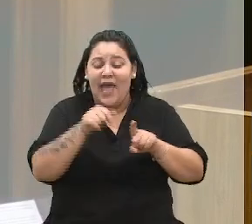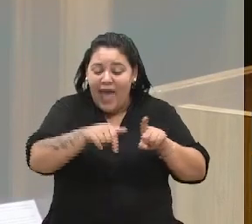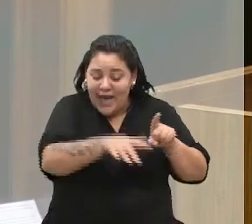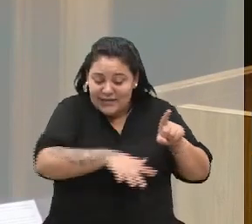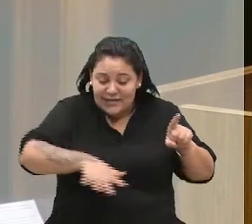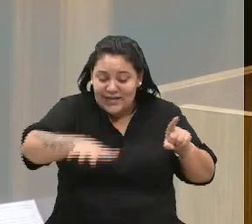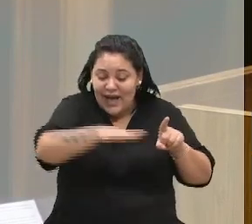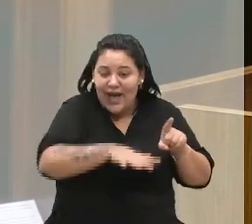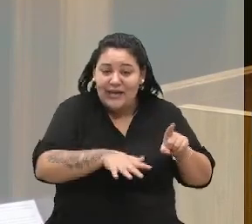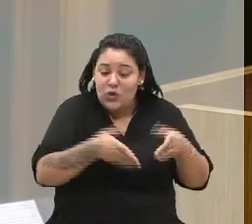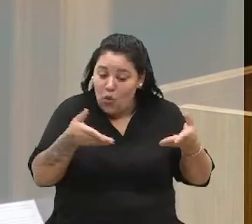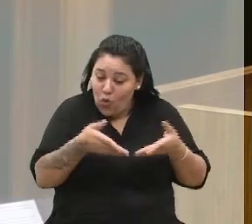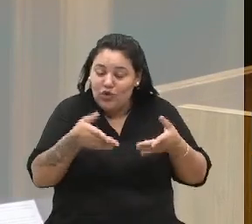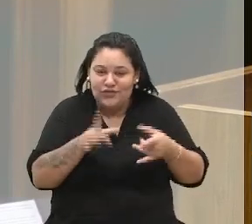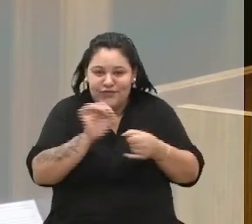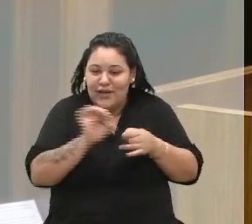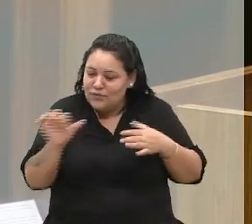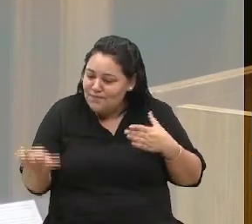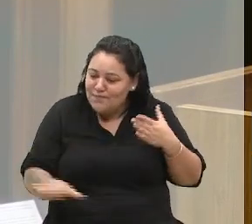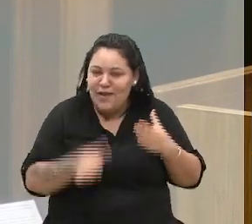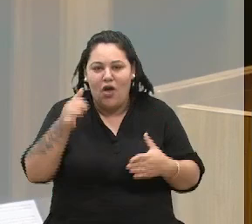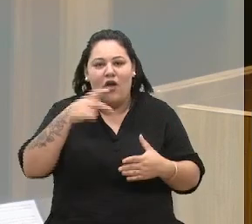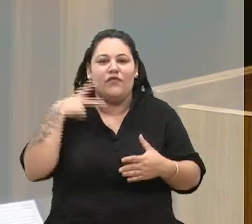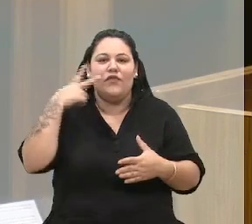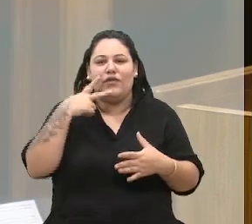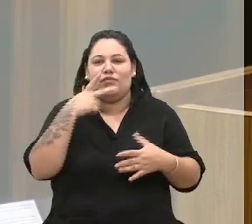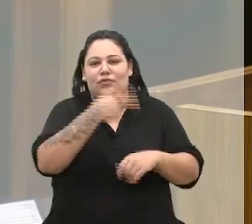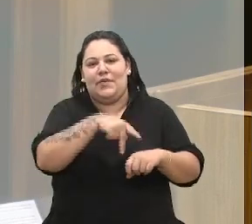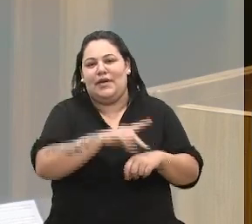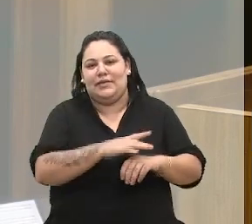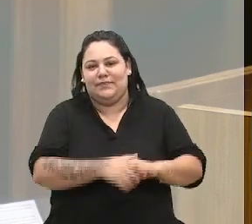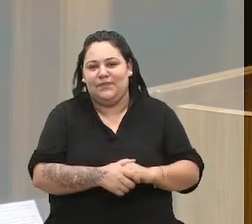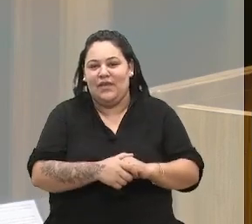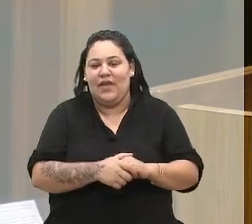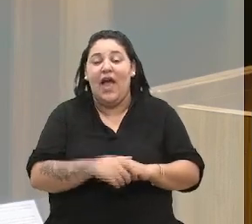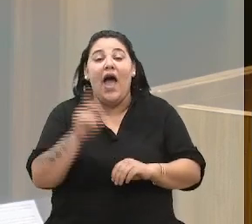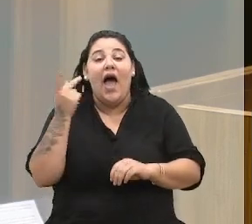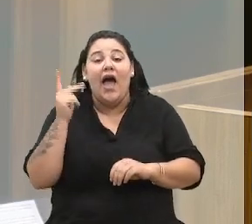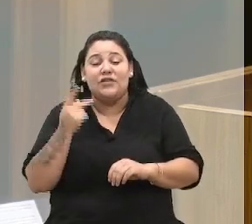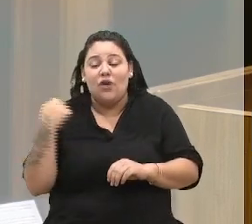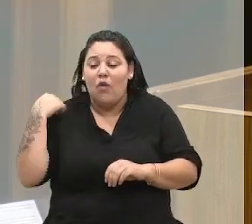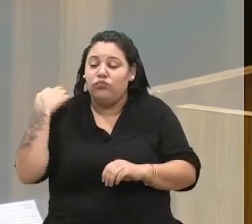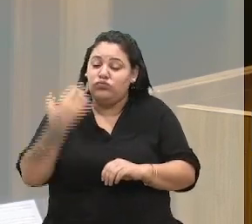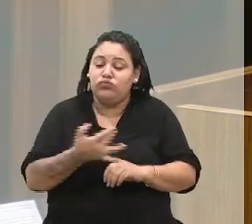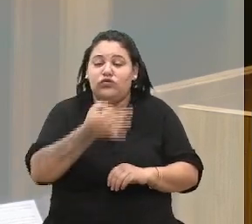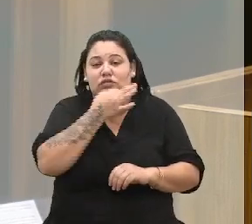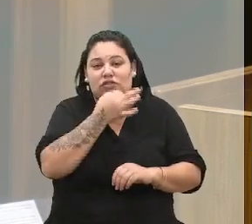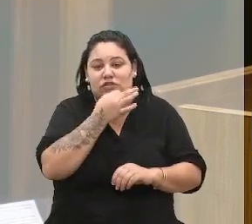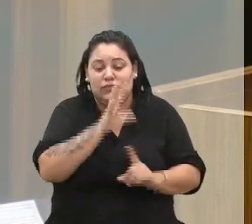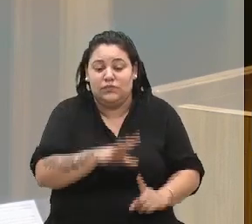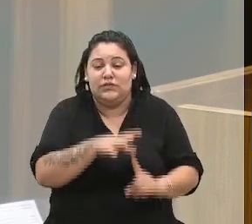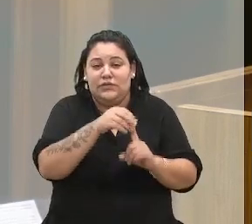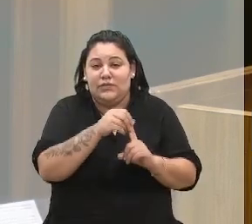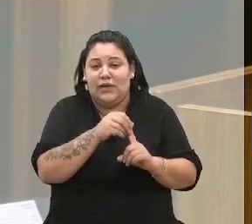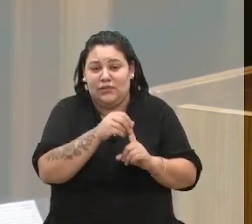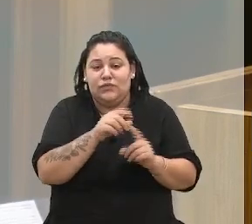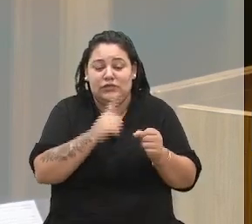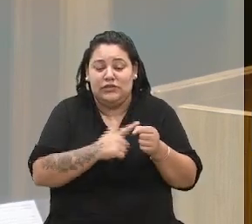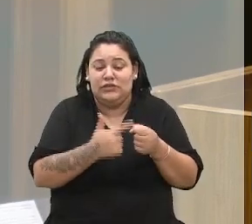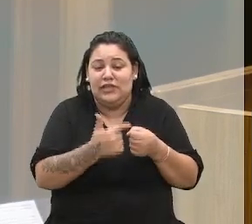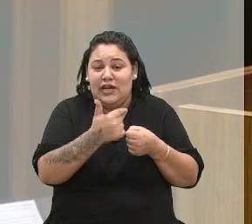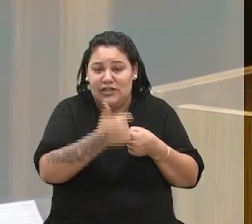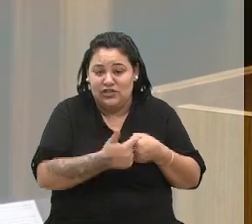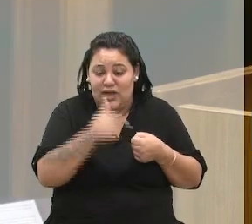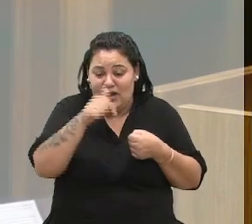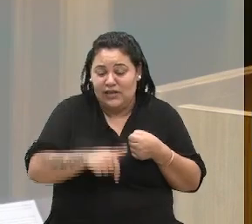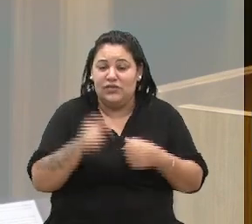produzem os melhores vinhos do nosso país. A história de Caxias do Sul, um dos principais municípios do estado do Rio